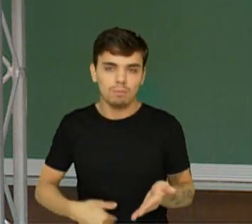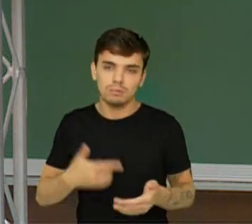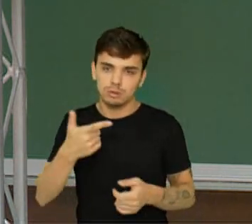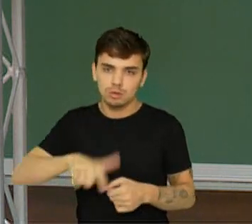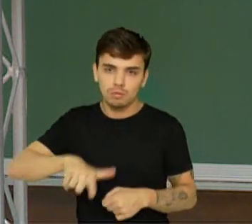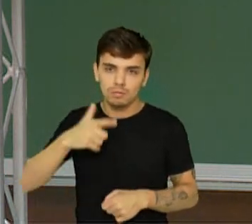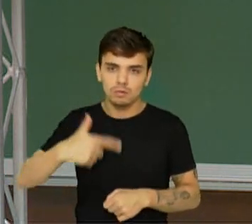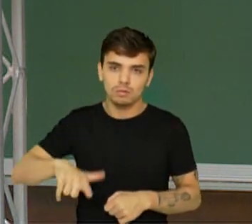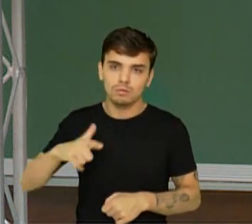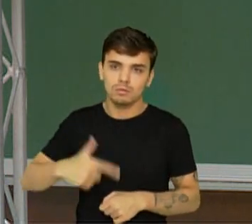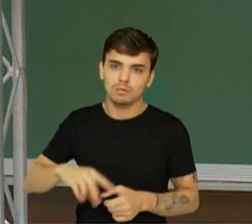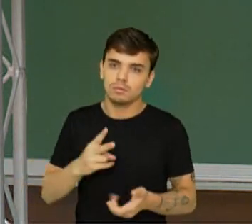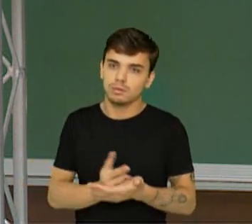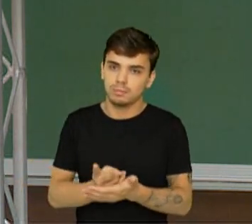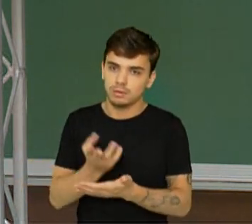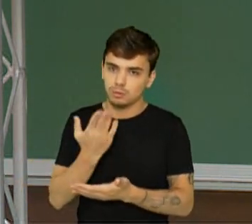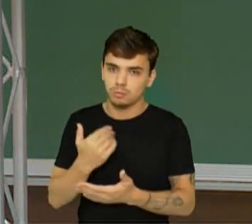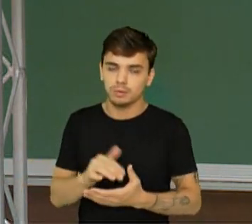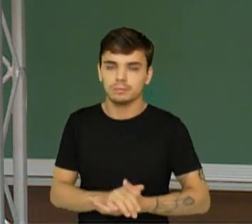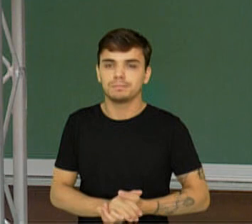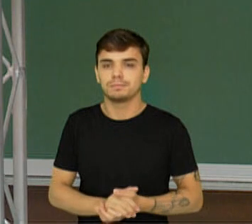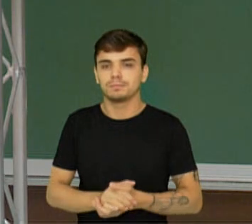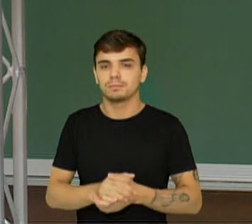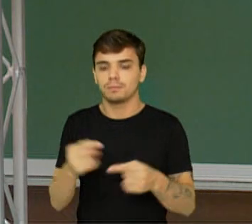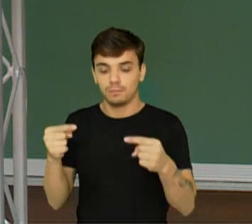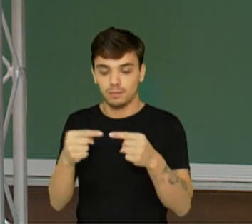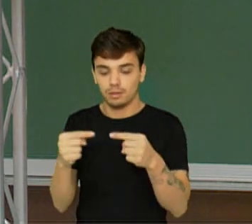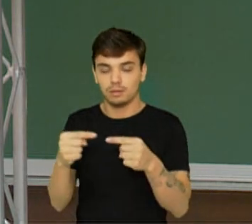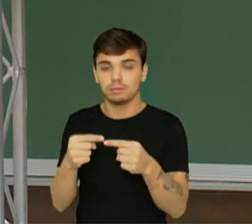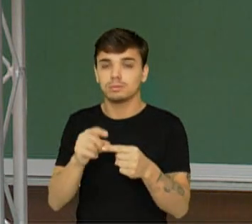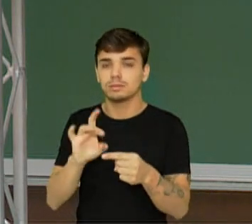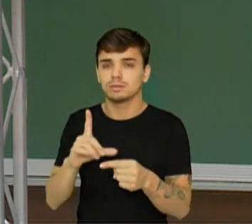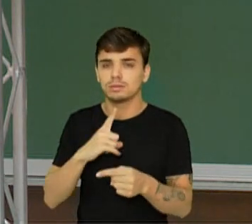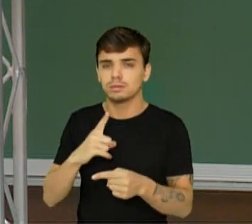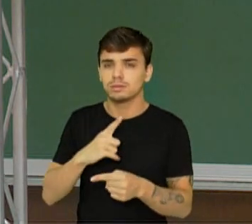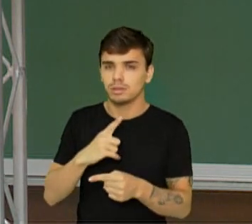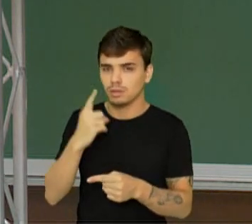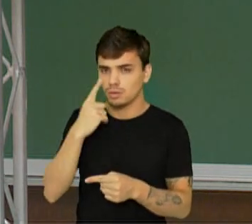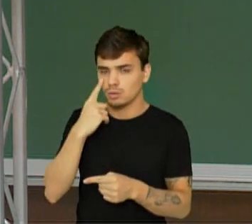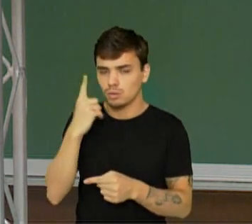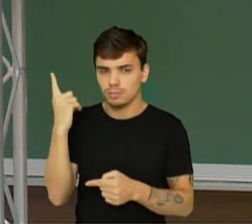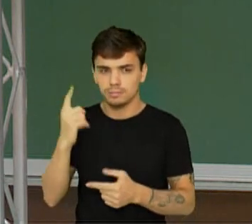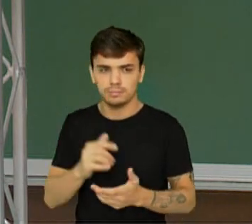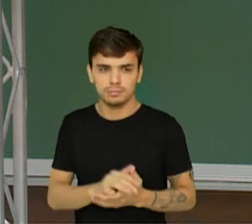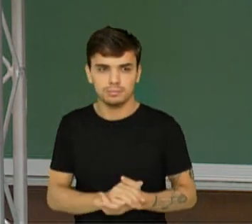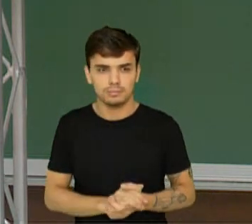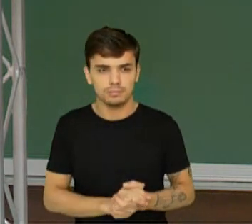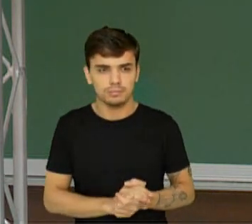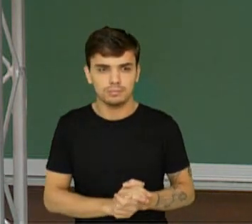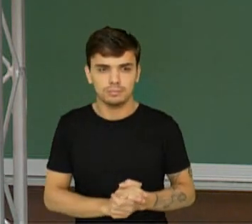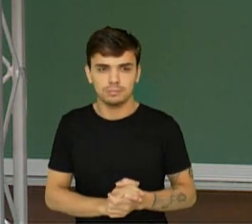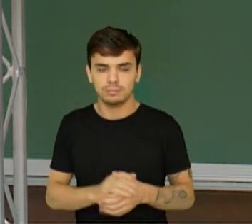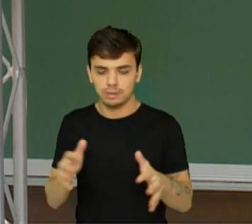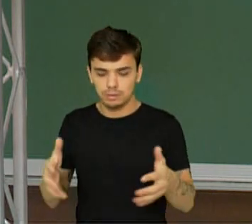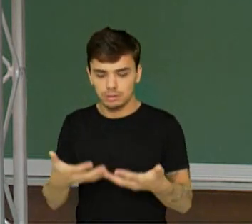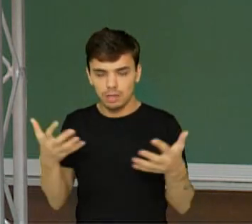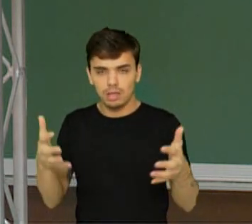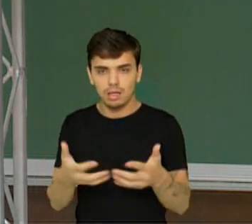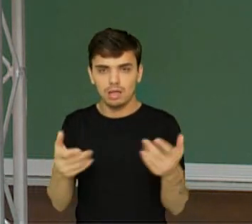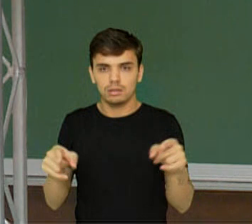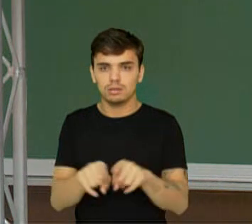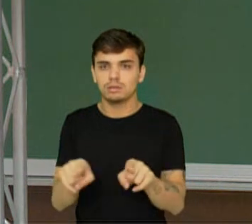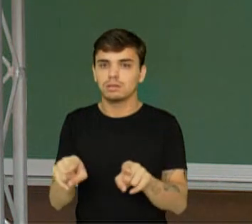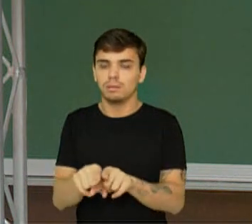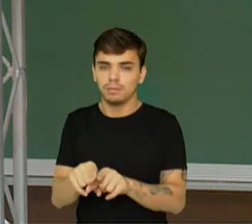novo, vai comer de novo. Combinações como queso barro em graças, galletas saladas, né, os biscoitos